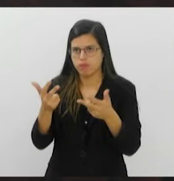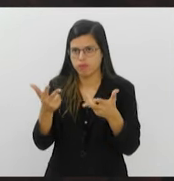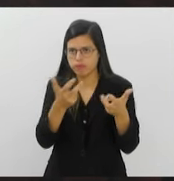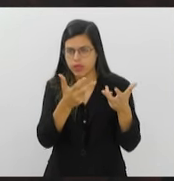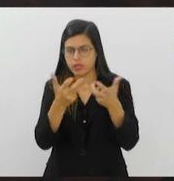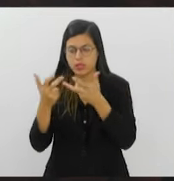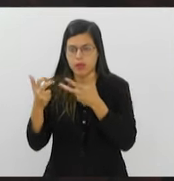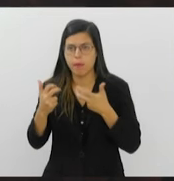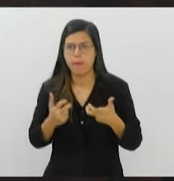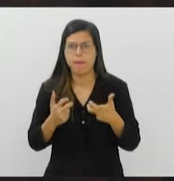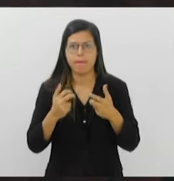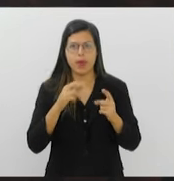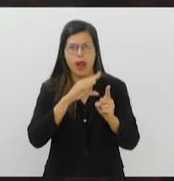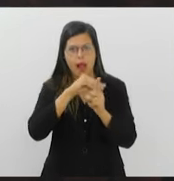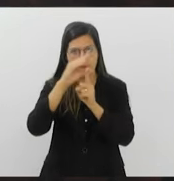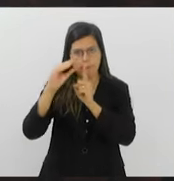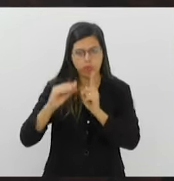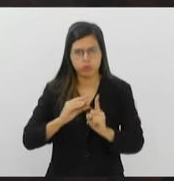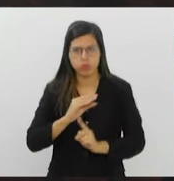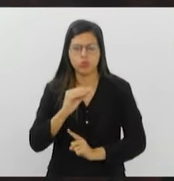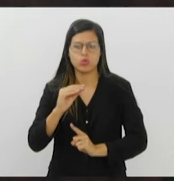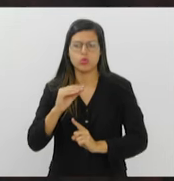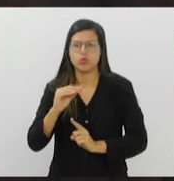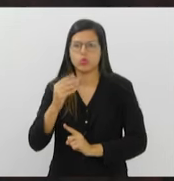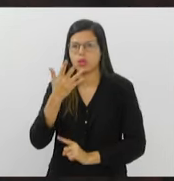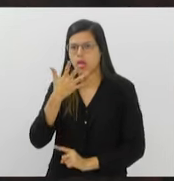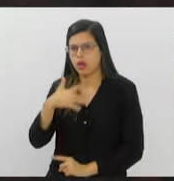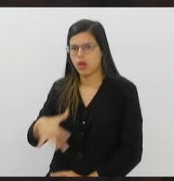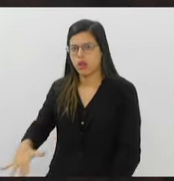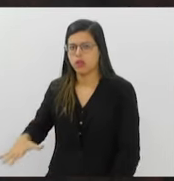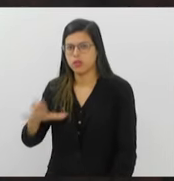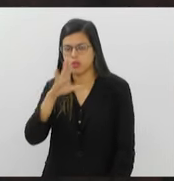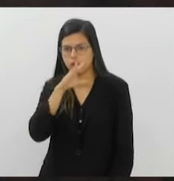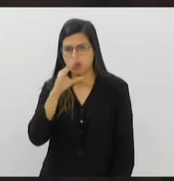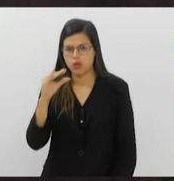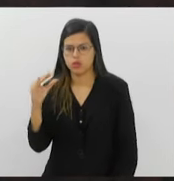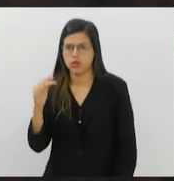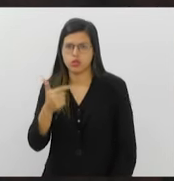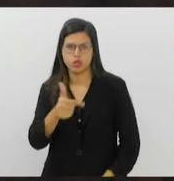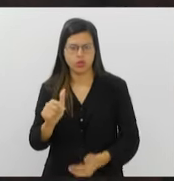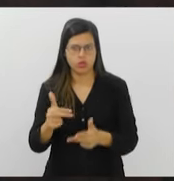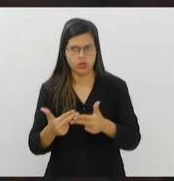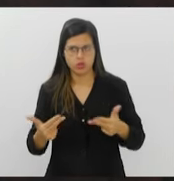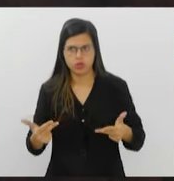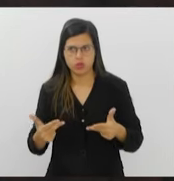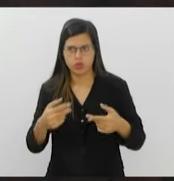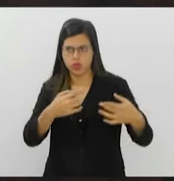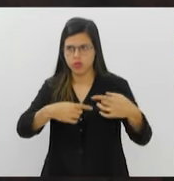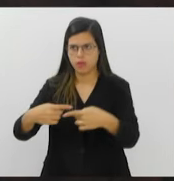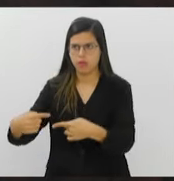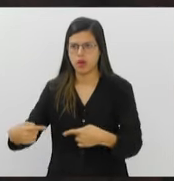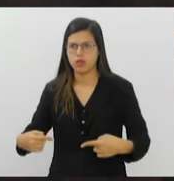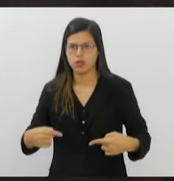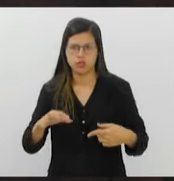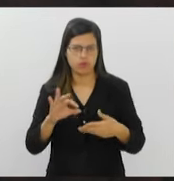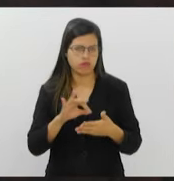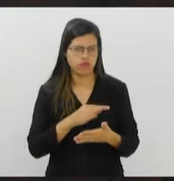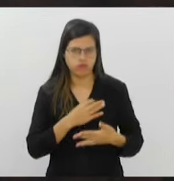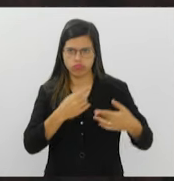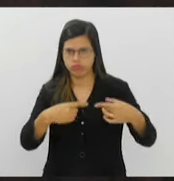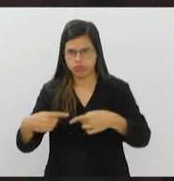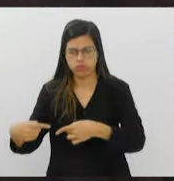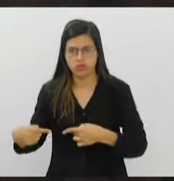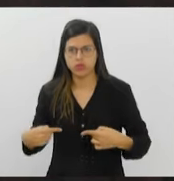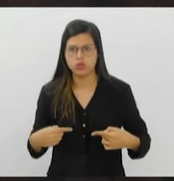e sexual em crianças e adolescentes e dar outras providências. Em discussão, no havendo quem queira